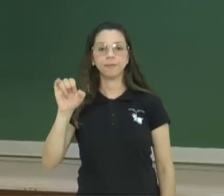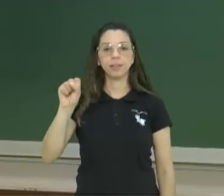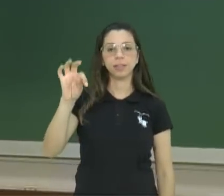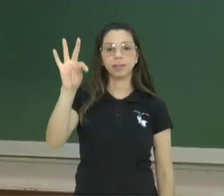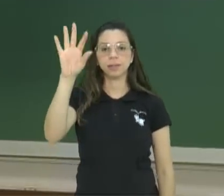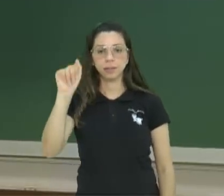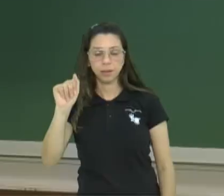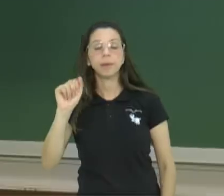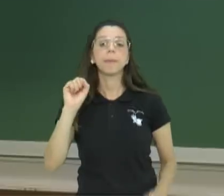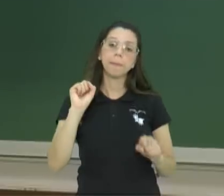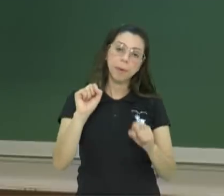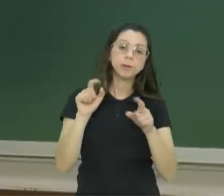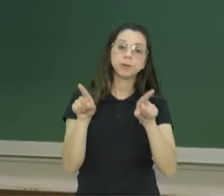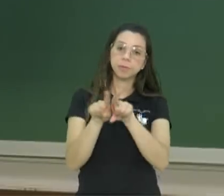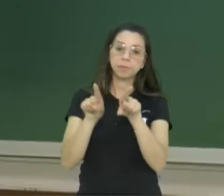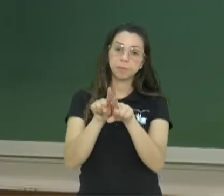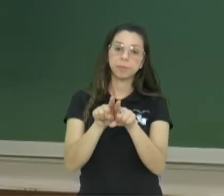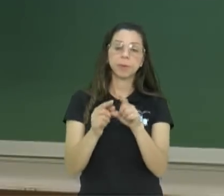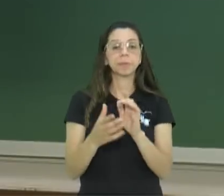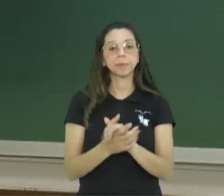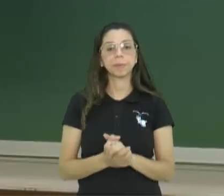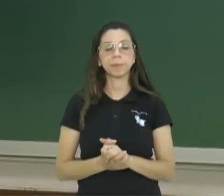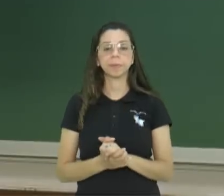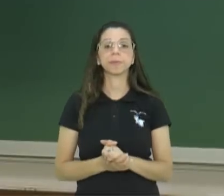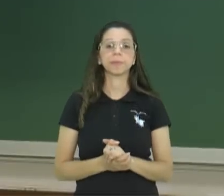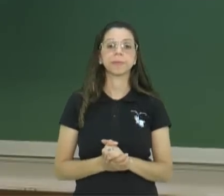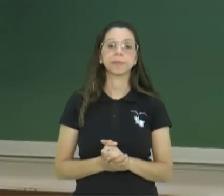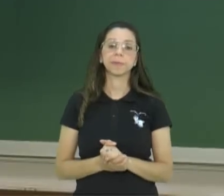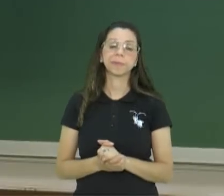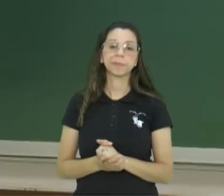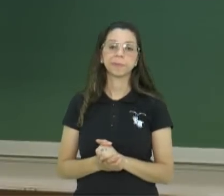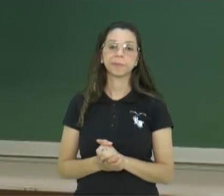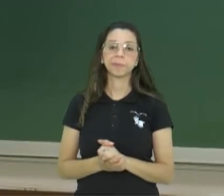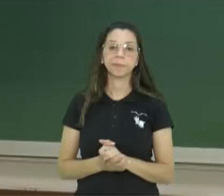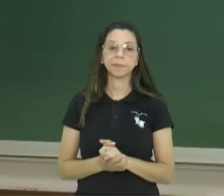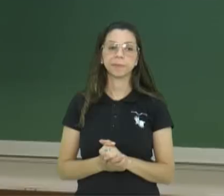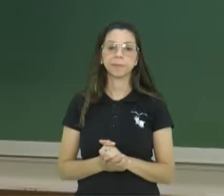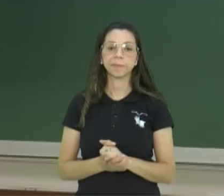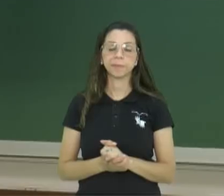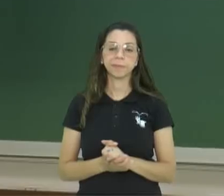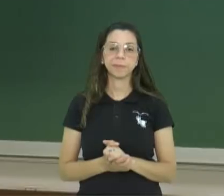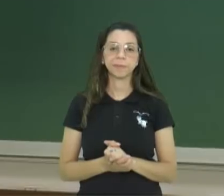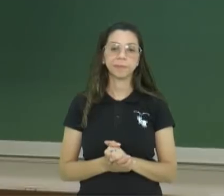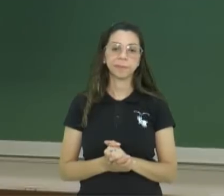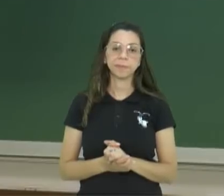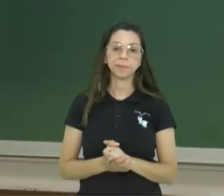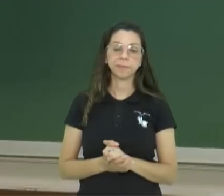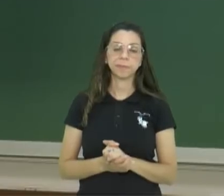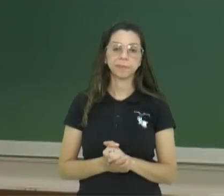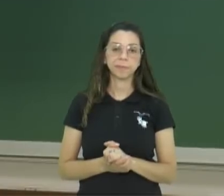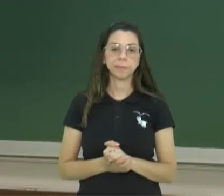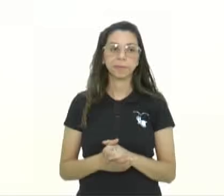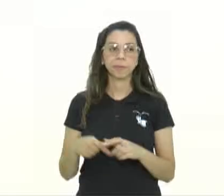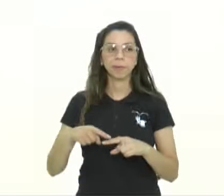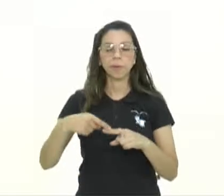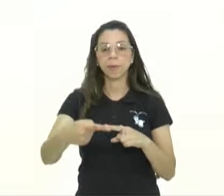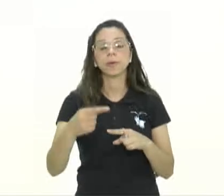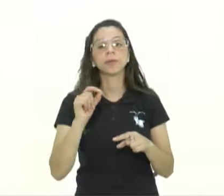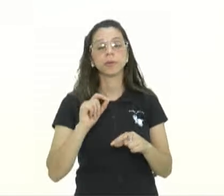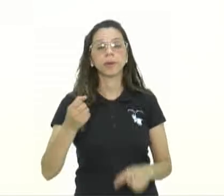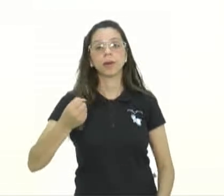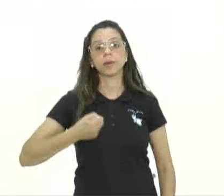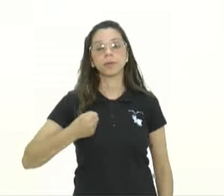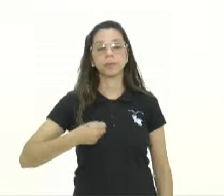was a Baptist minister and social activist. Ok? Agora a próxima, number 4. Relacione